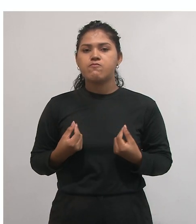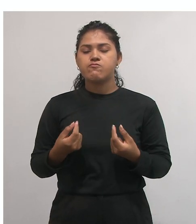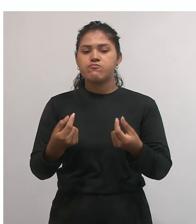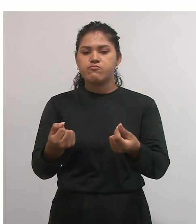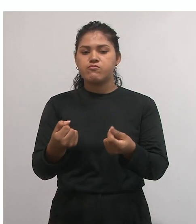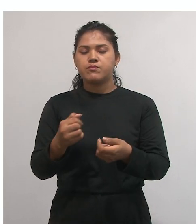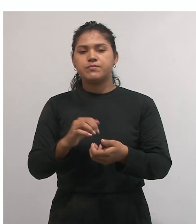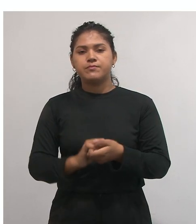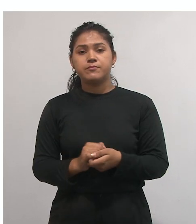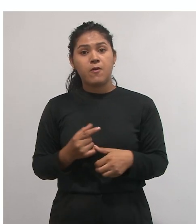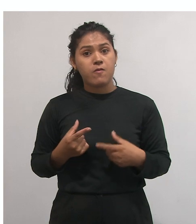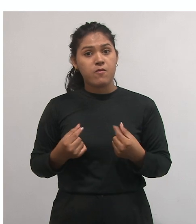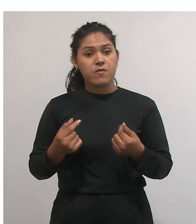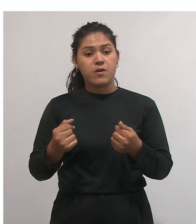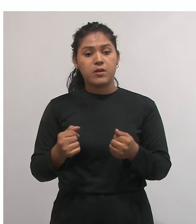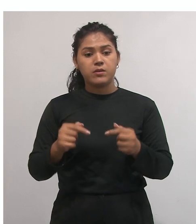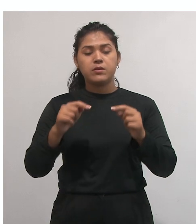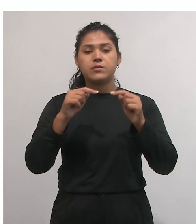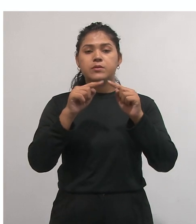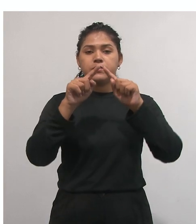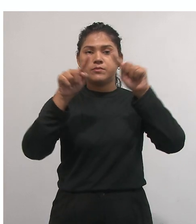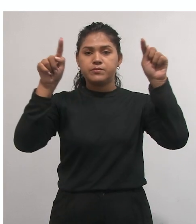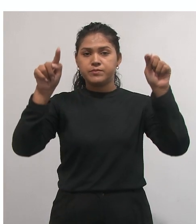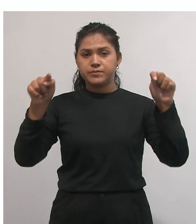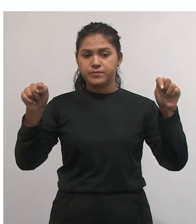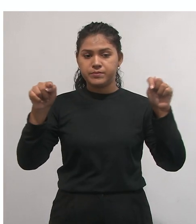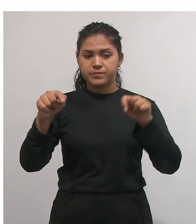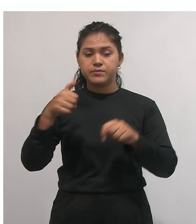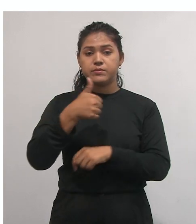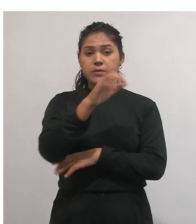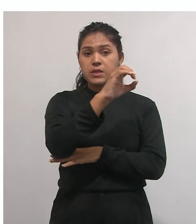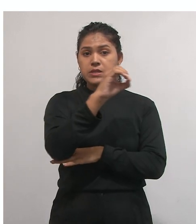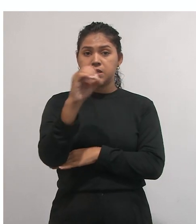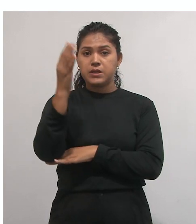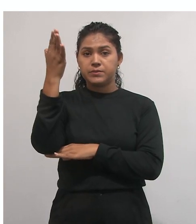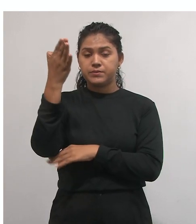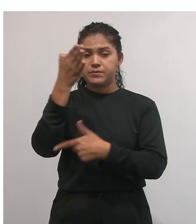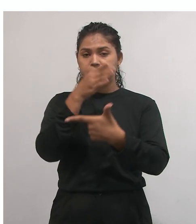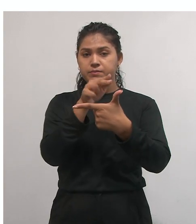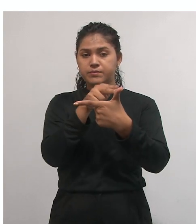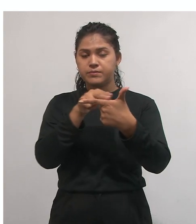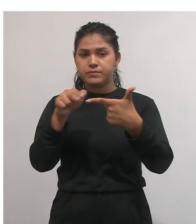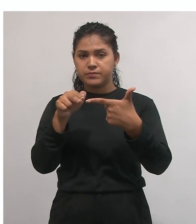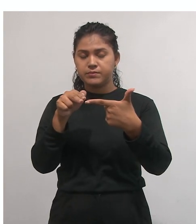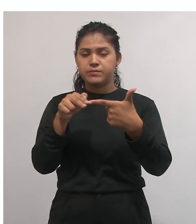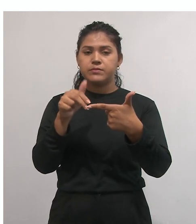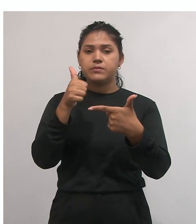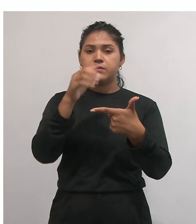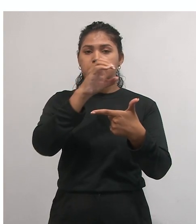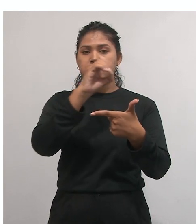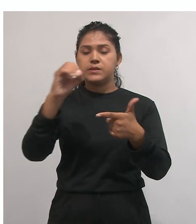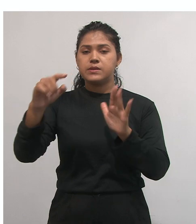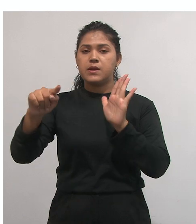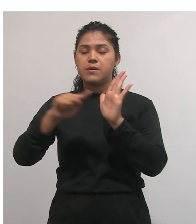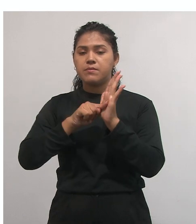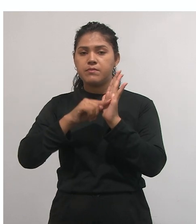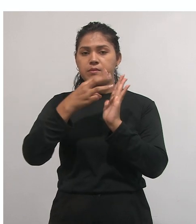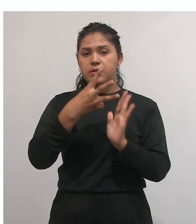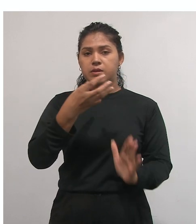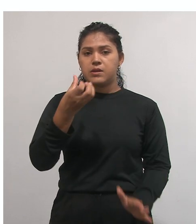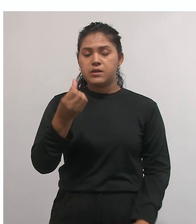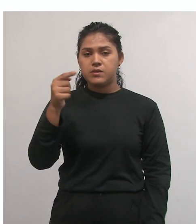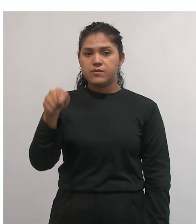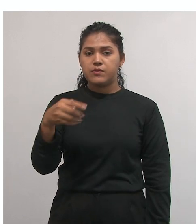o preço. Então, o preço é igual, abre colchete, 100 dividido, abre parênteses, 100